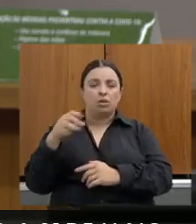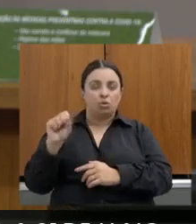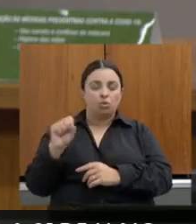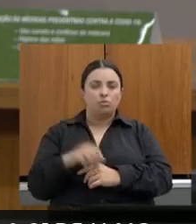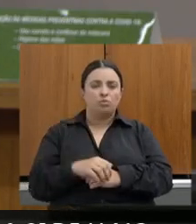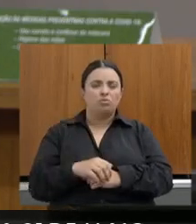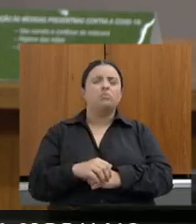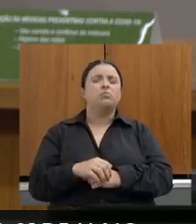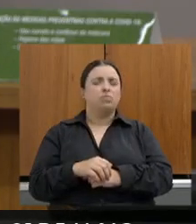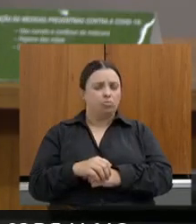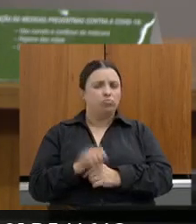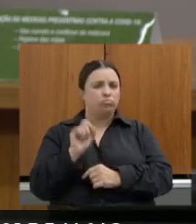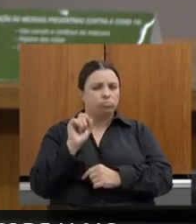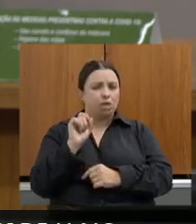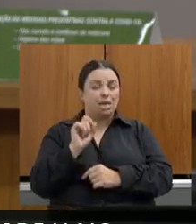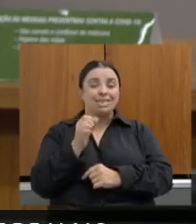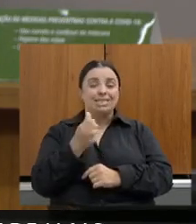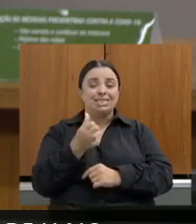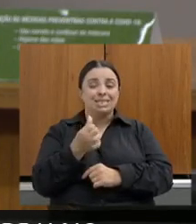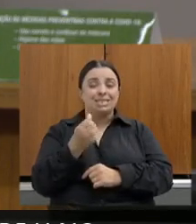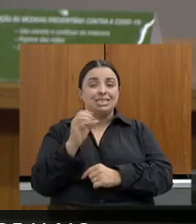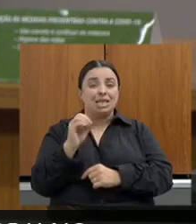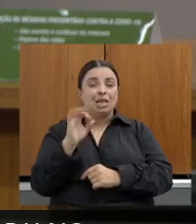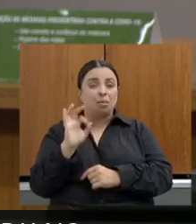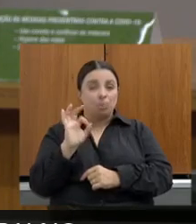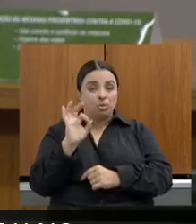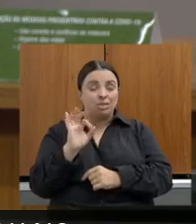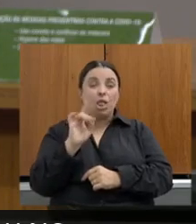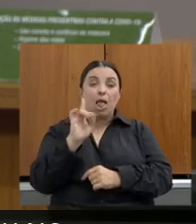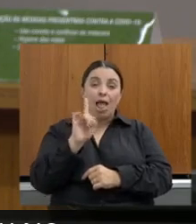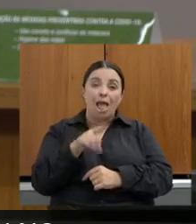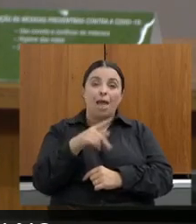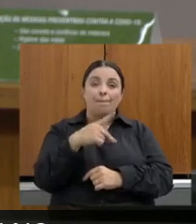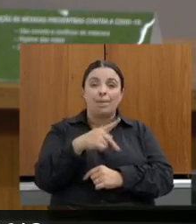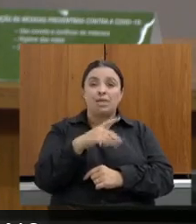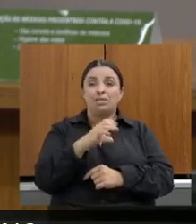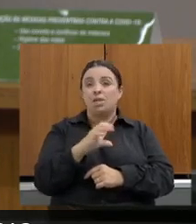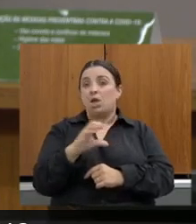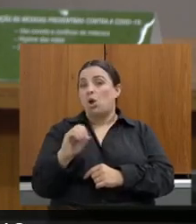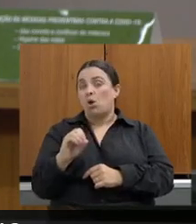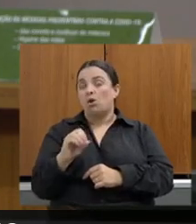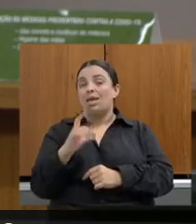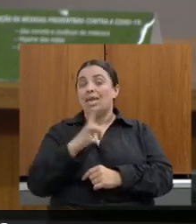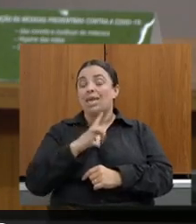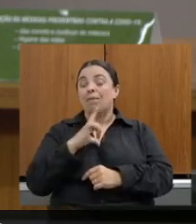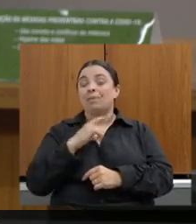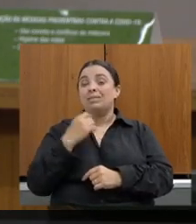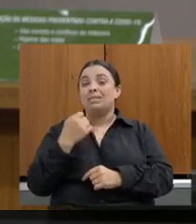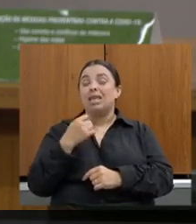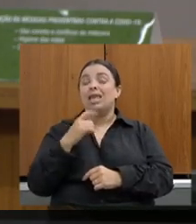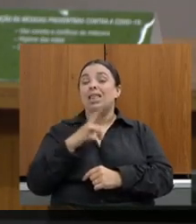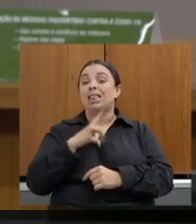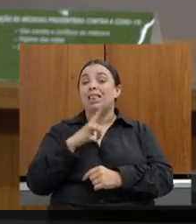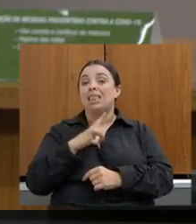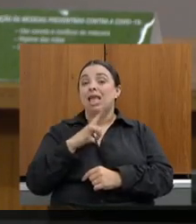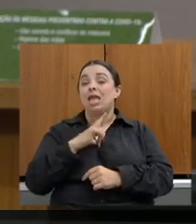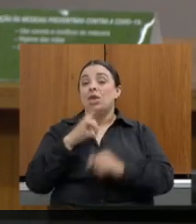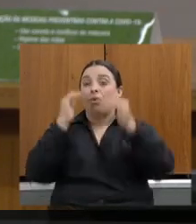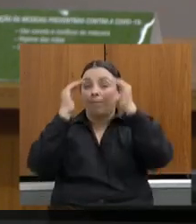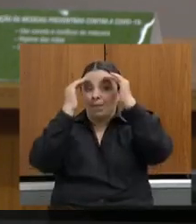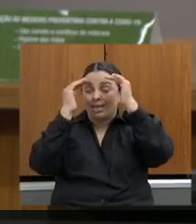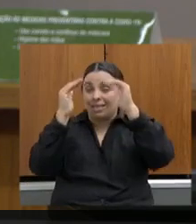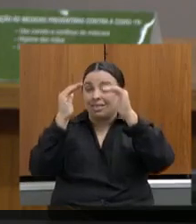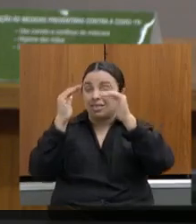contar que sessenta por cento desses casos são TCU e que tem uma decisão do supremo e que tem uma lei estadual